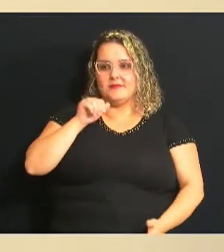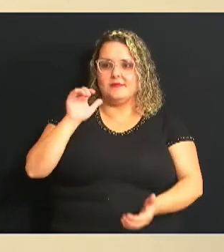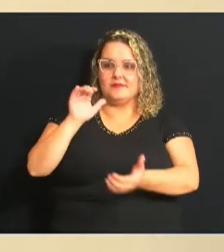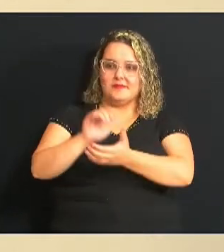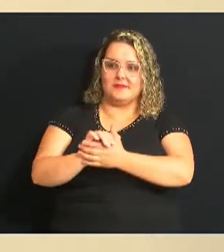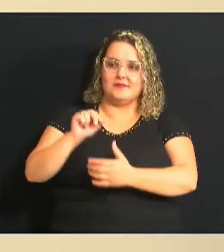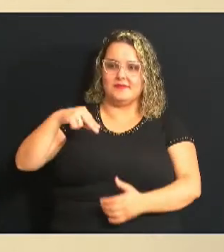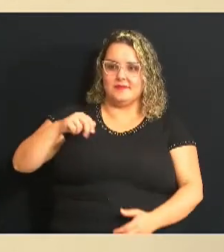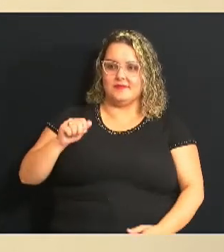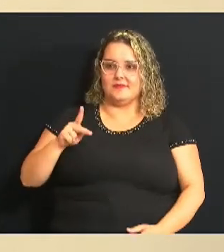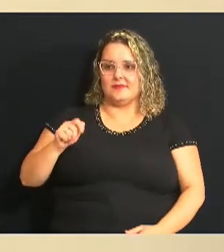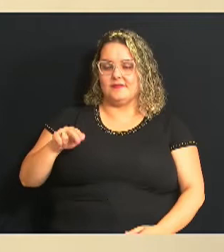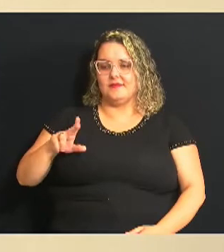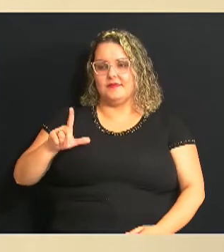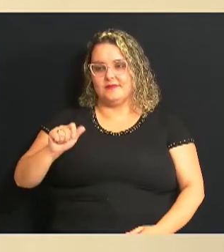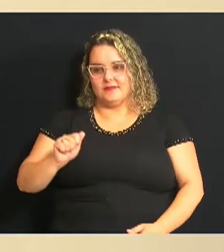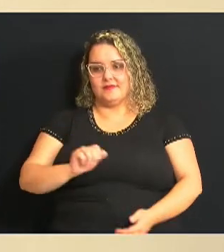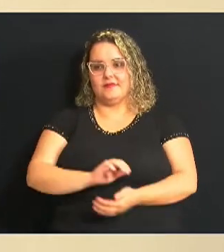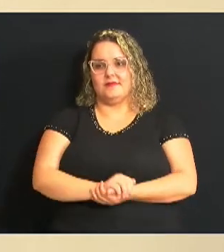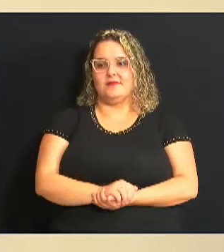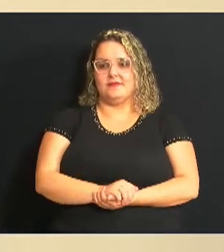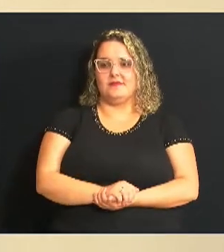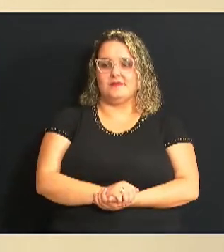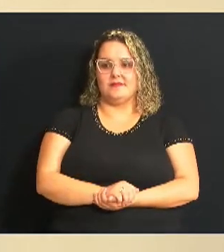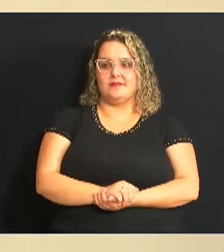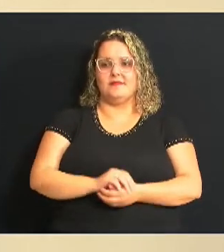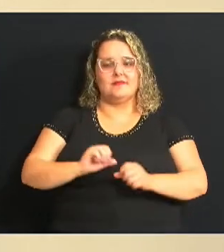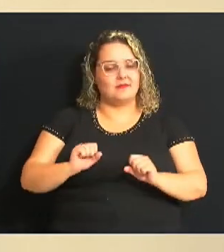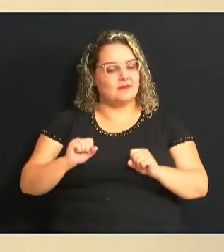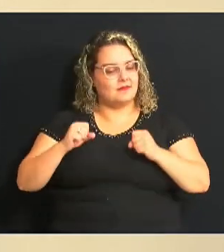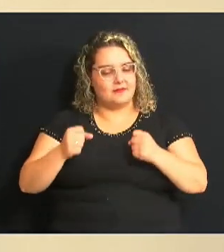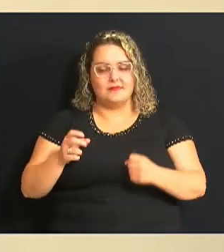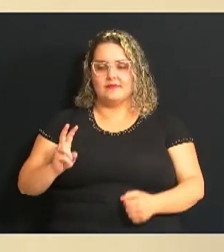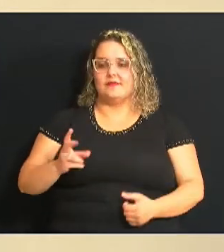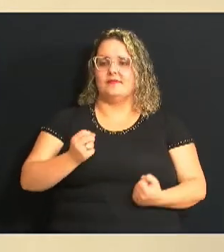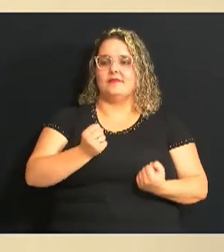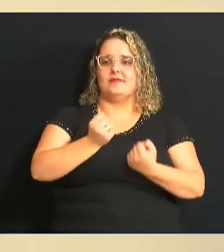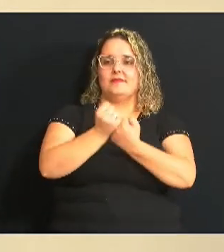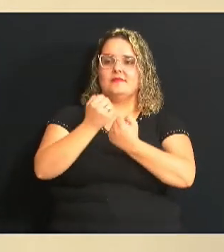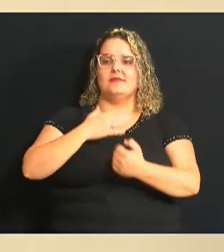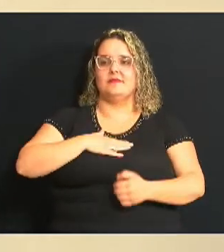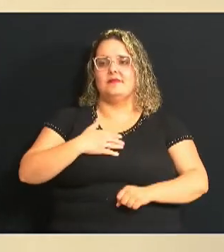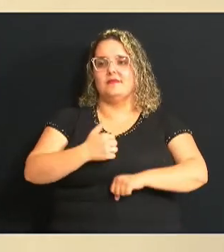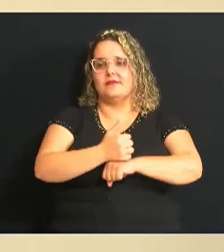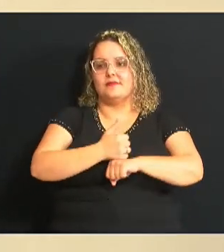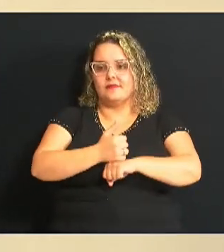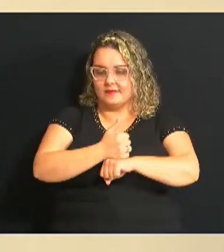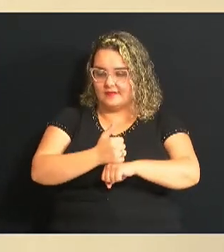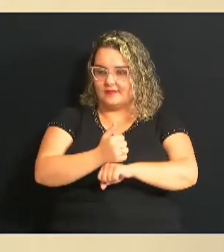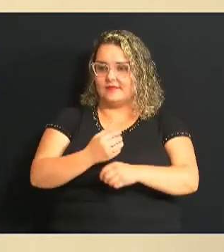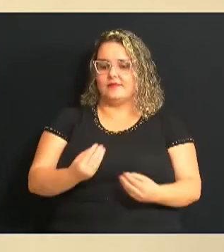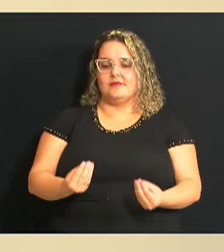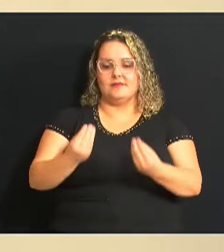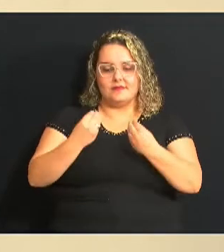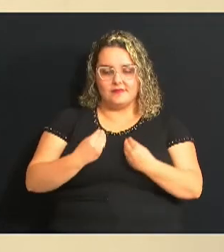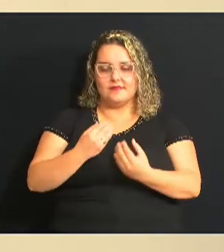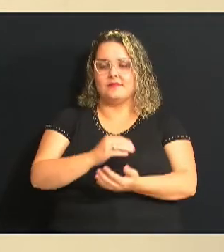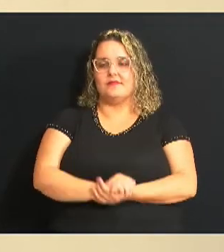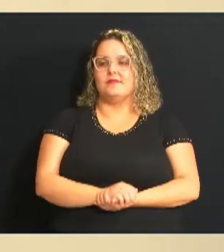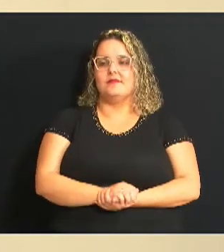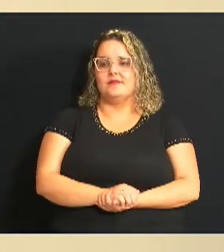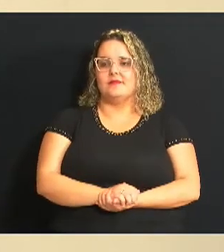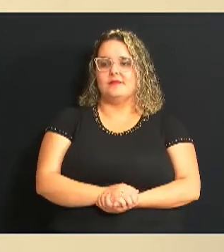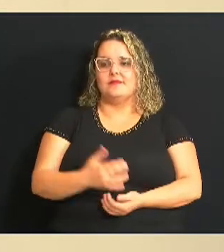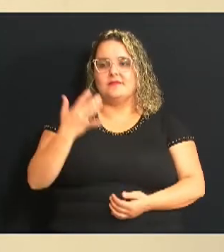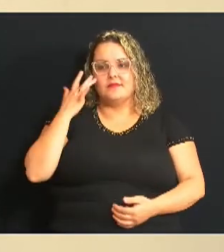Paula, que não tem poupado esforços em dar suporte total à minha carreira. E eu não sei se todos